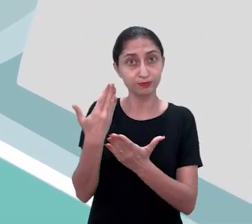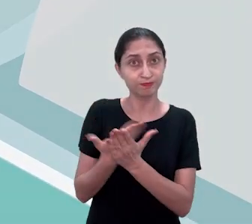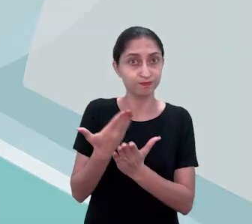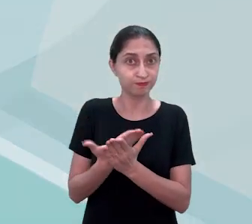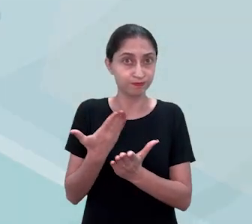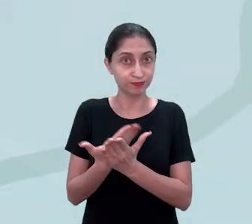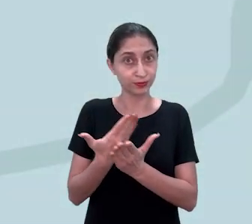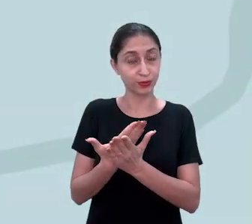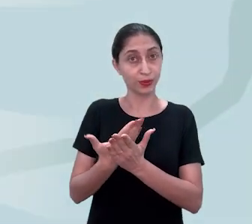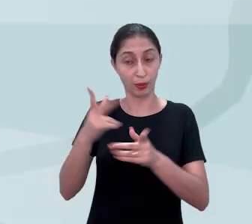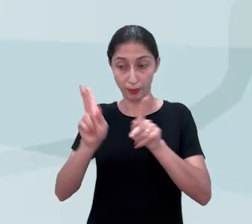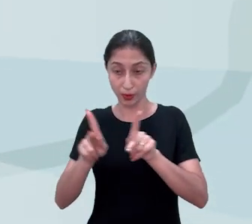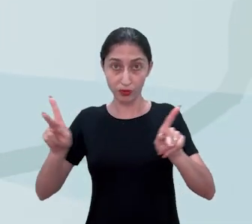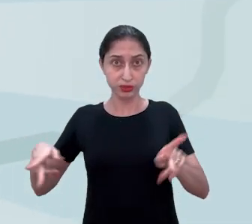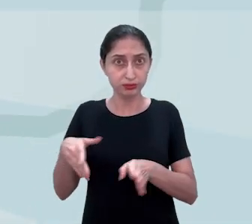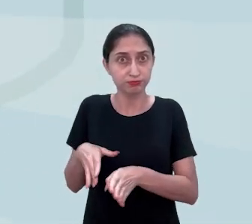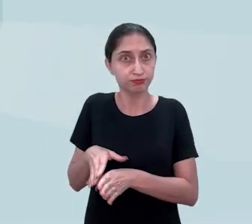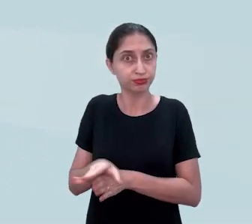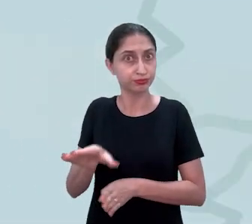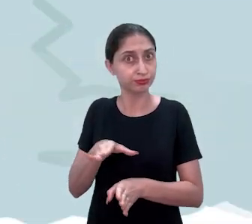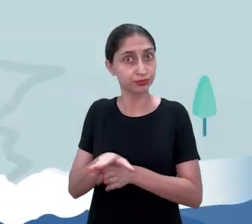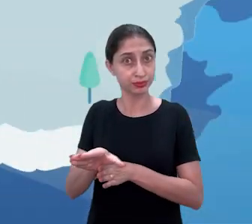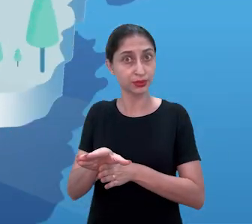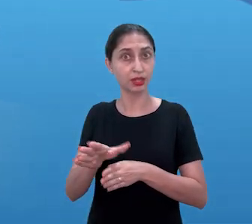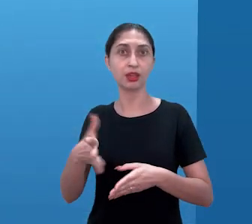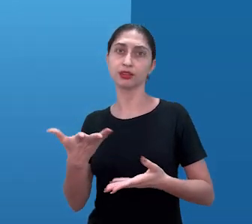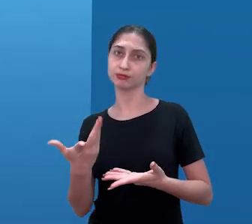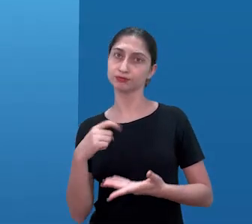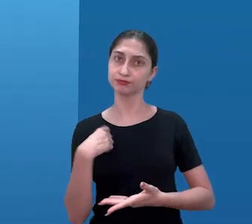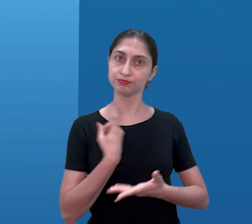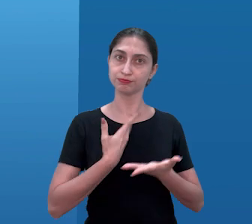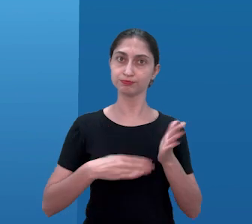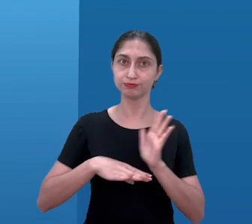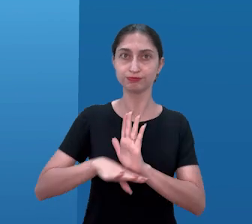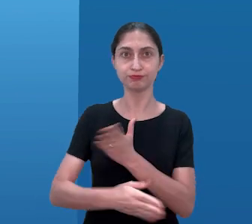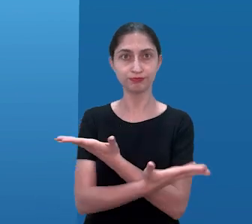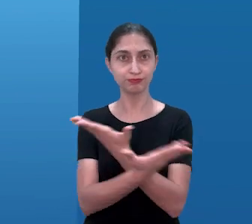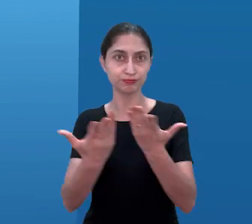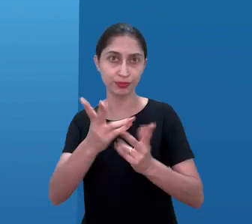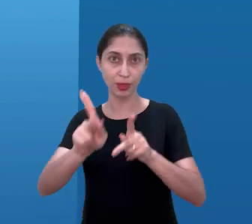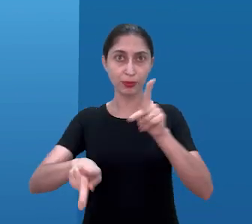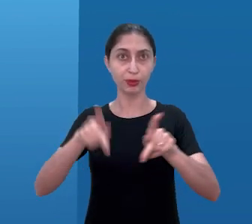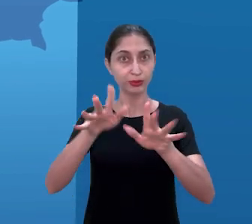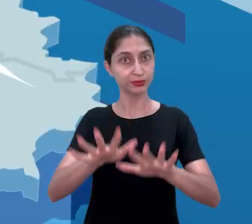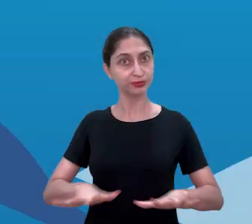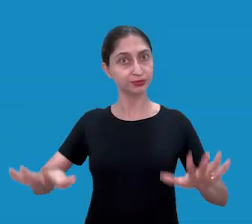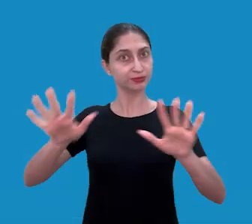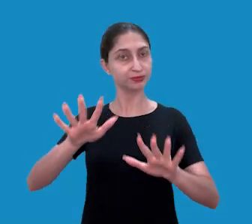capacitam, orientados por nossos professores, enquanto atendemos a população. Viu só?